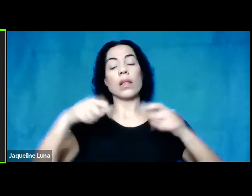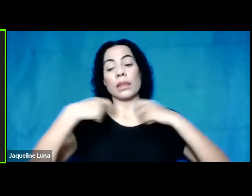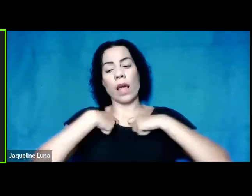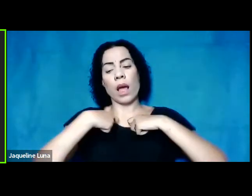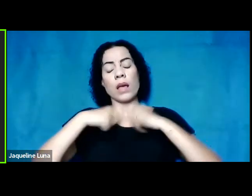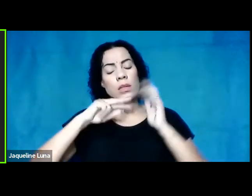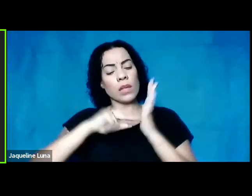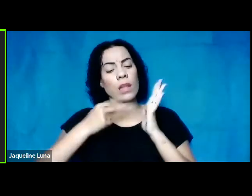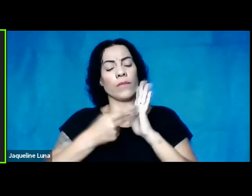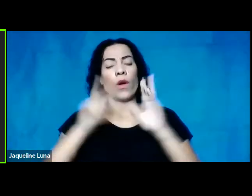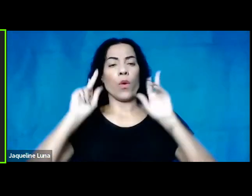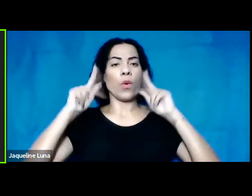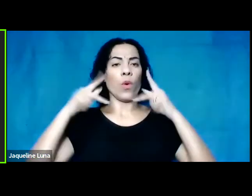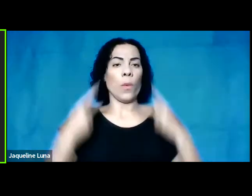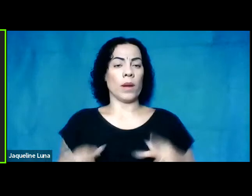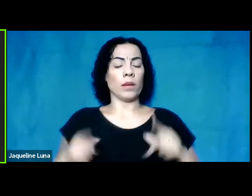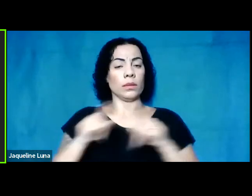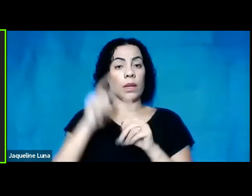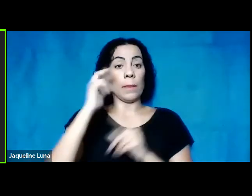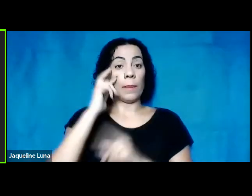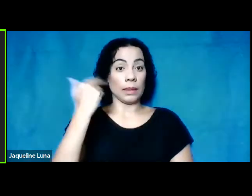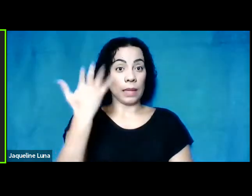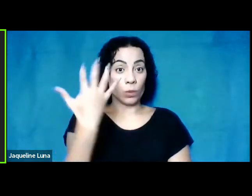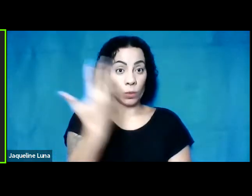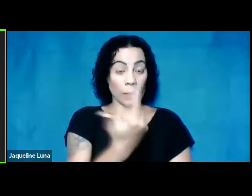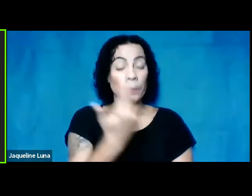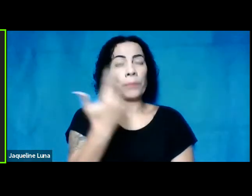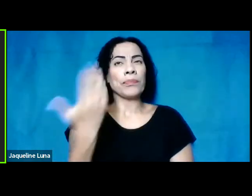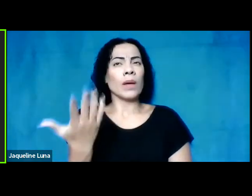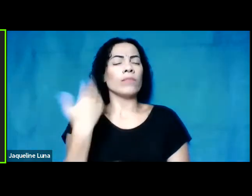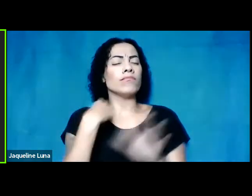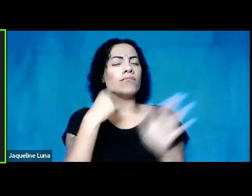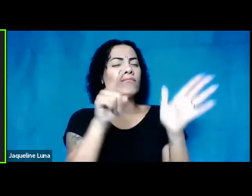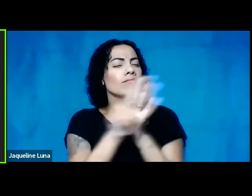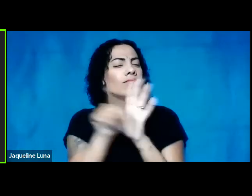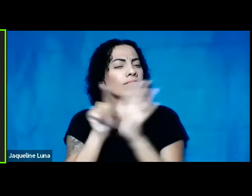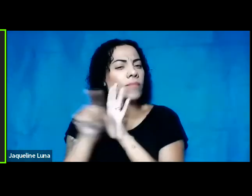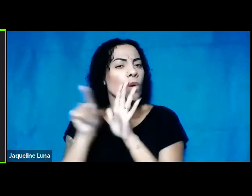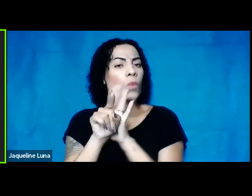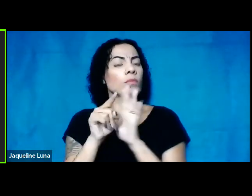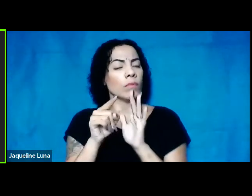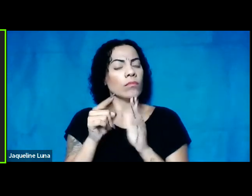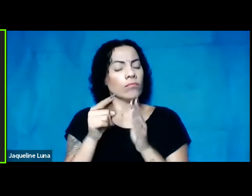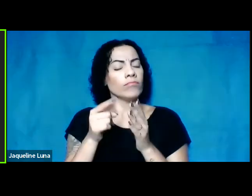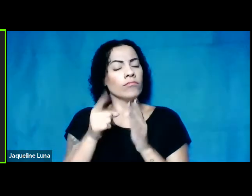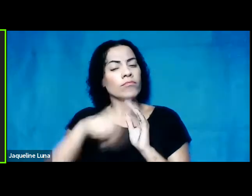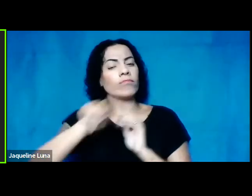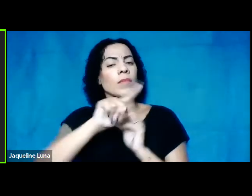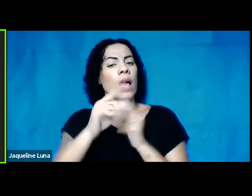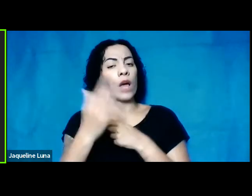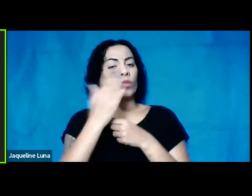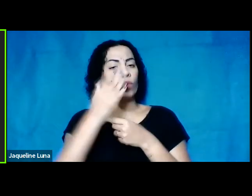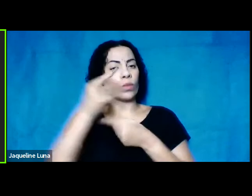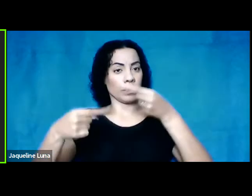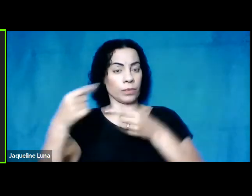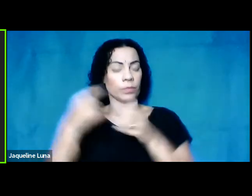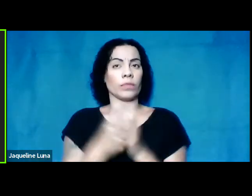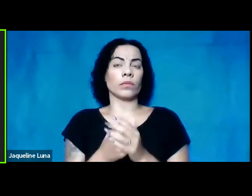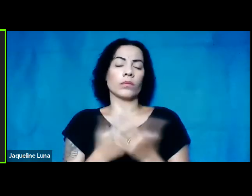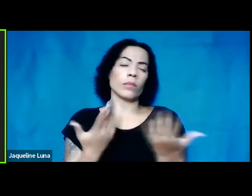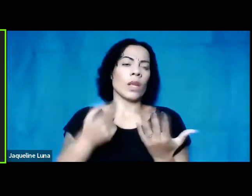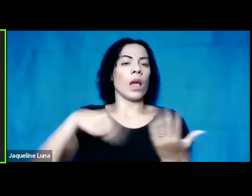né? E aí ficam algumas perguntas que eu queria compartilhar com vocês nesse nosso debate. Embora a gente não tenha dúvida, né,